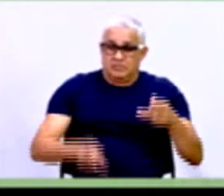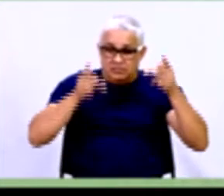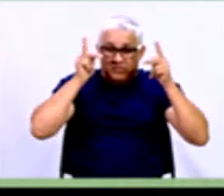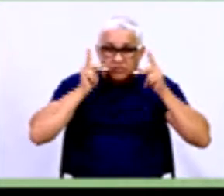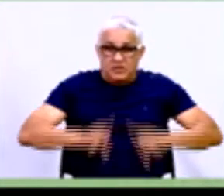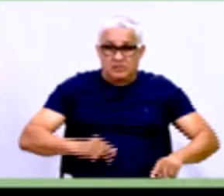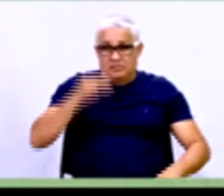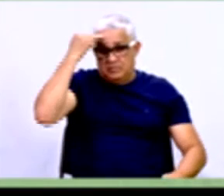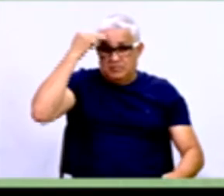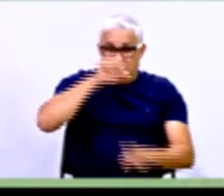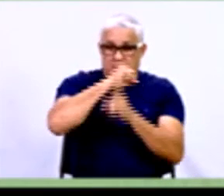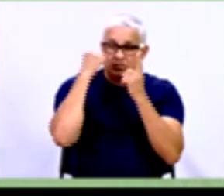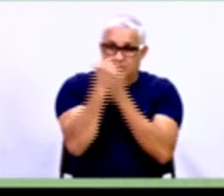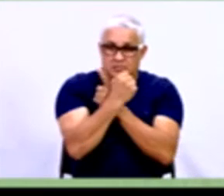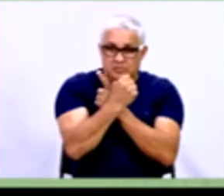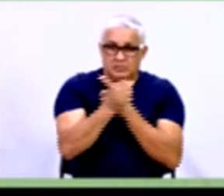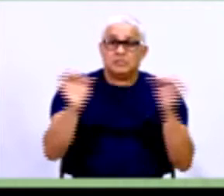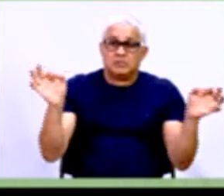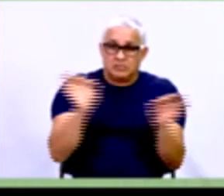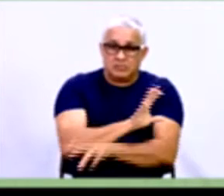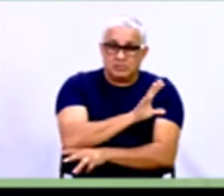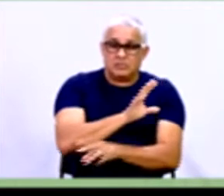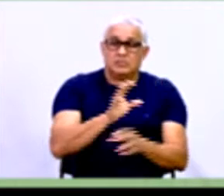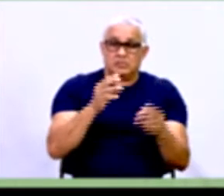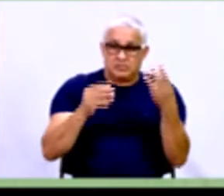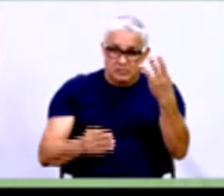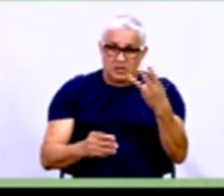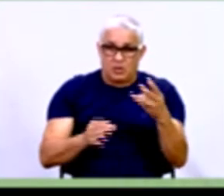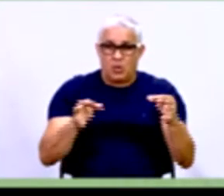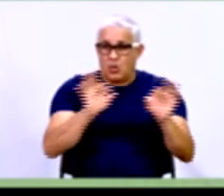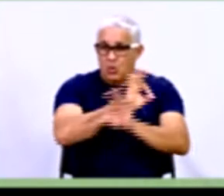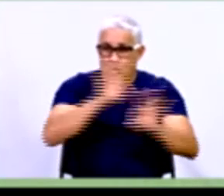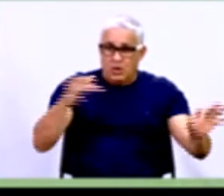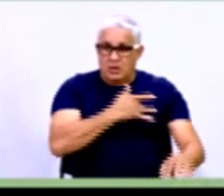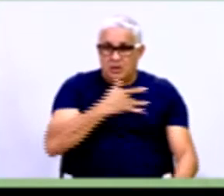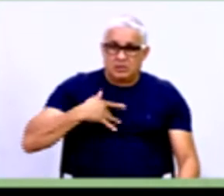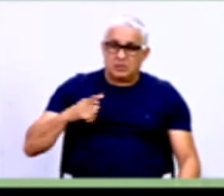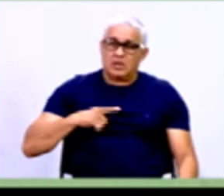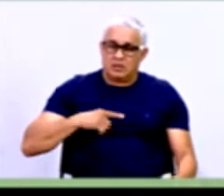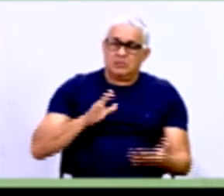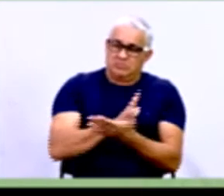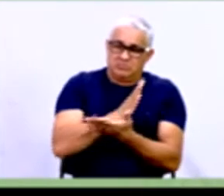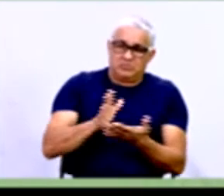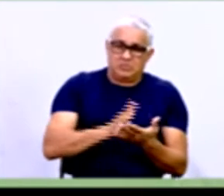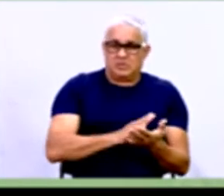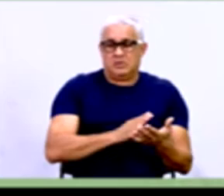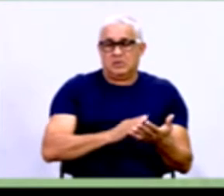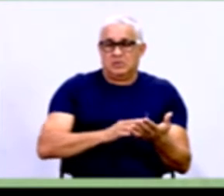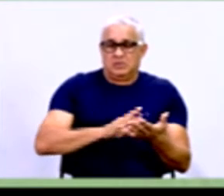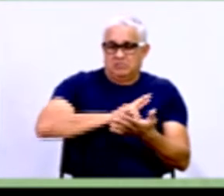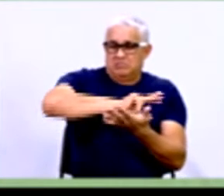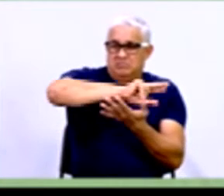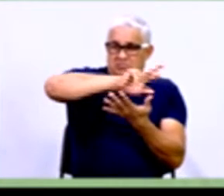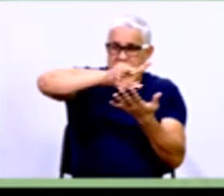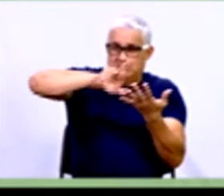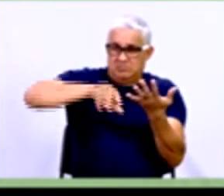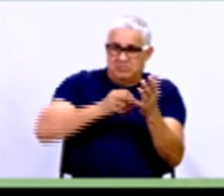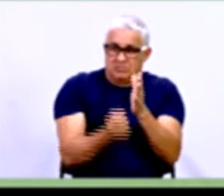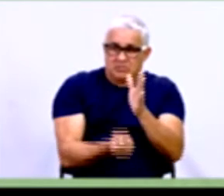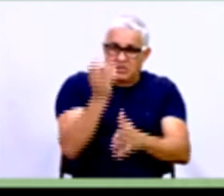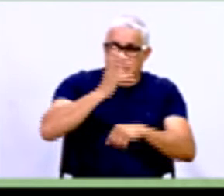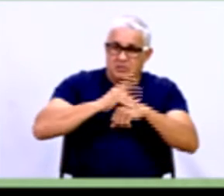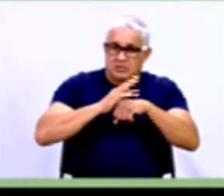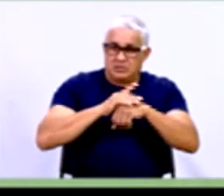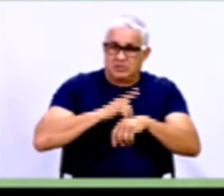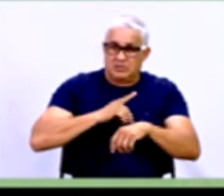mental e social. Aqui no nosso slide mostra o seguinte, que existem fatores que podem influenciar no aparecimento do estado doentio. Nós estamos